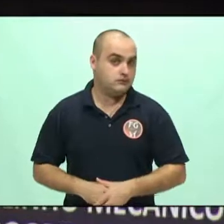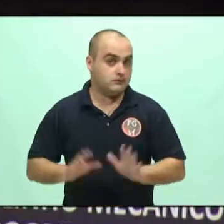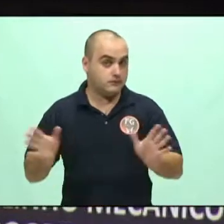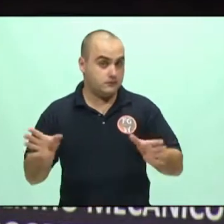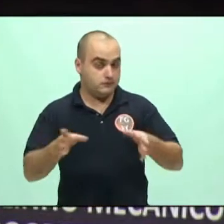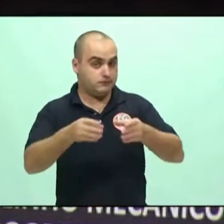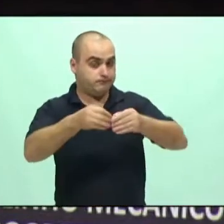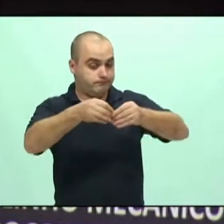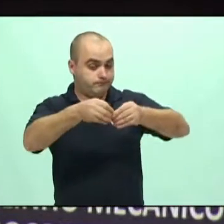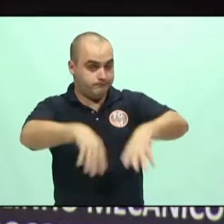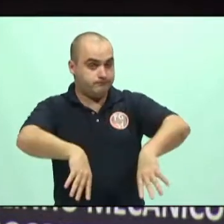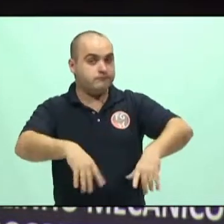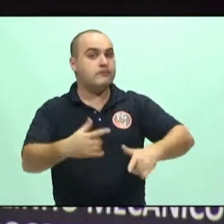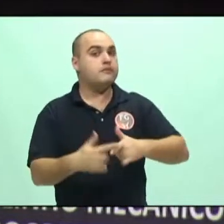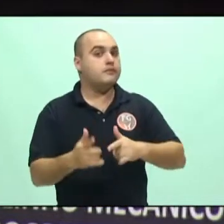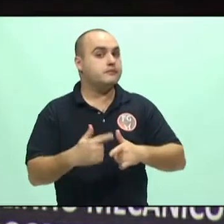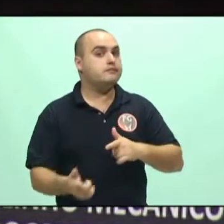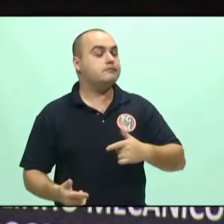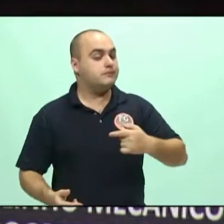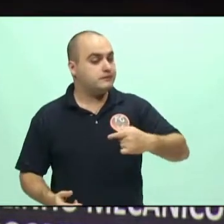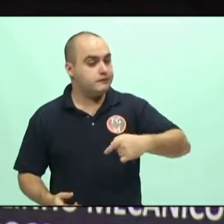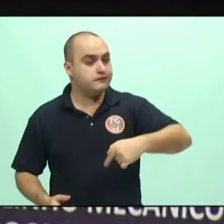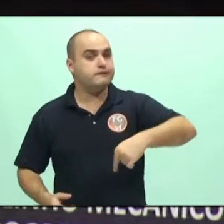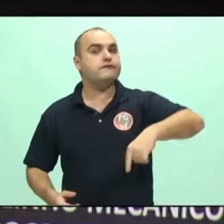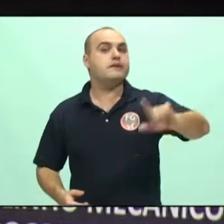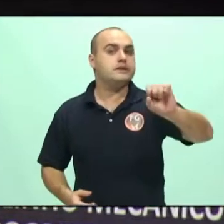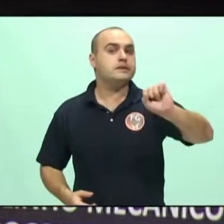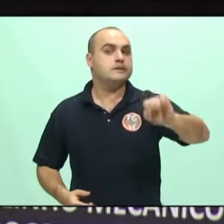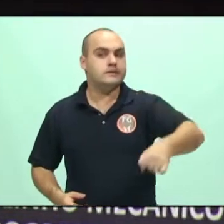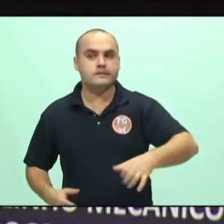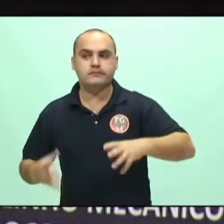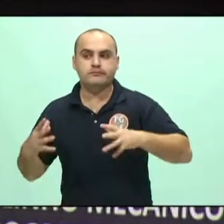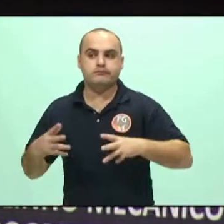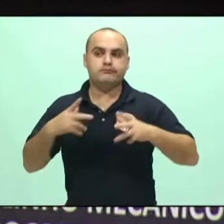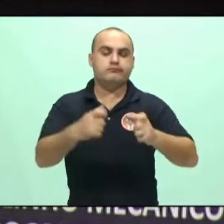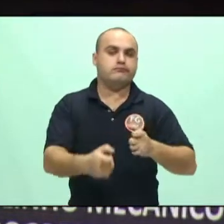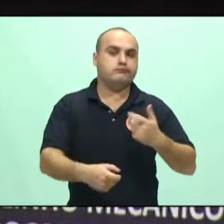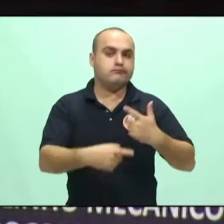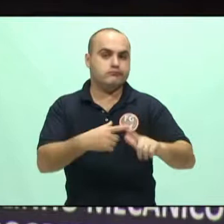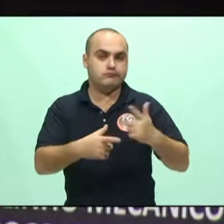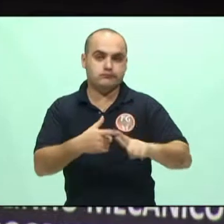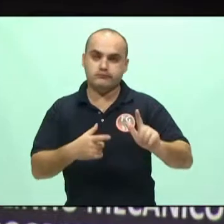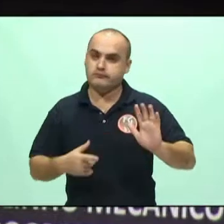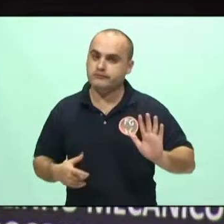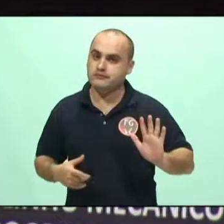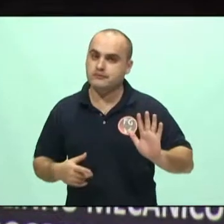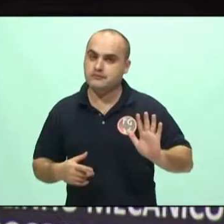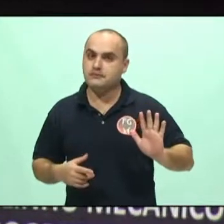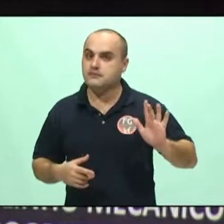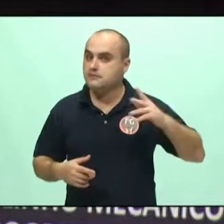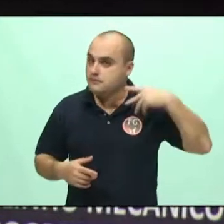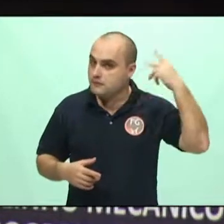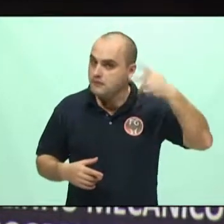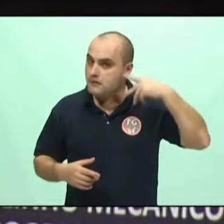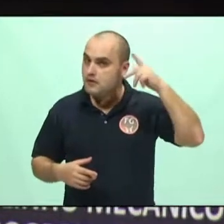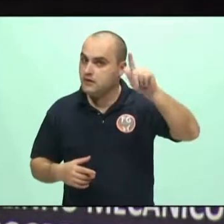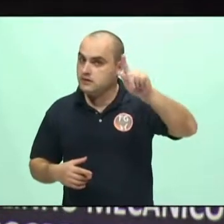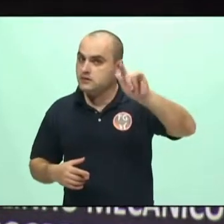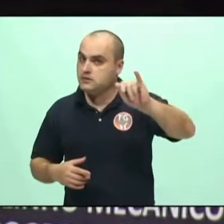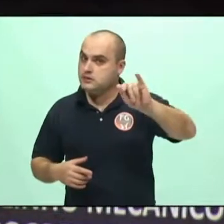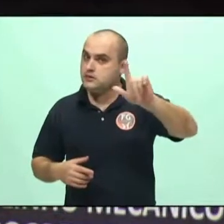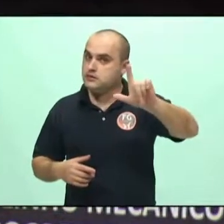prejuízo e o problema vai além ainda de todas essas colocações feitas aqui com propriedade pelo vereador Gilberto e pela vereadora